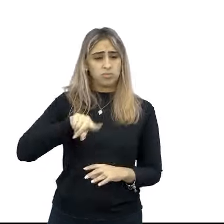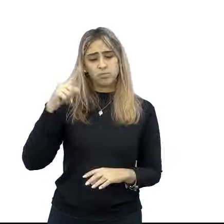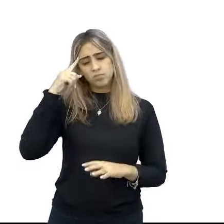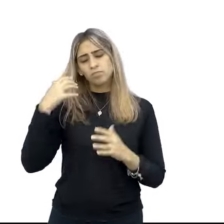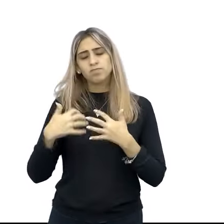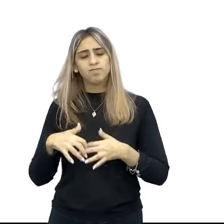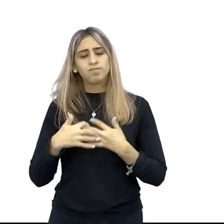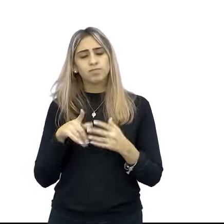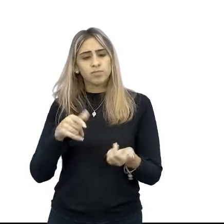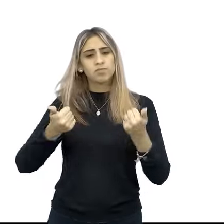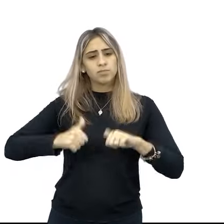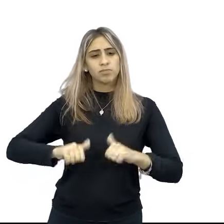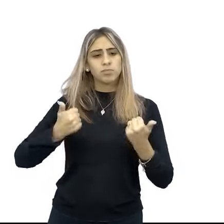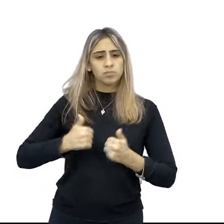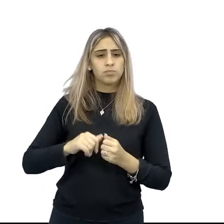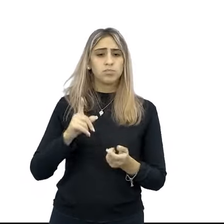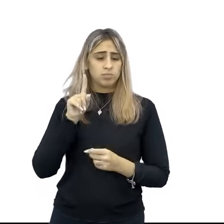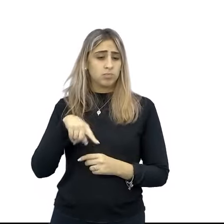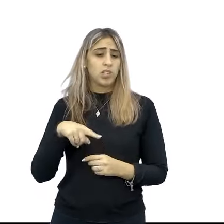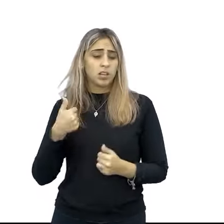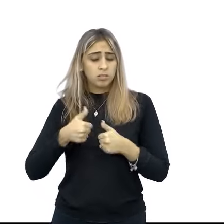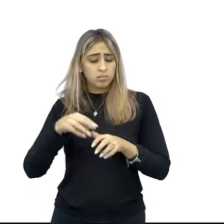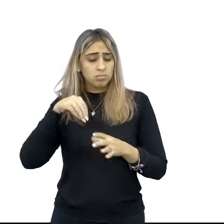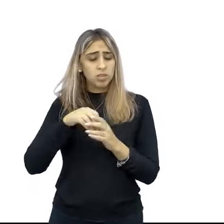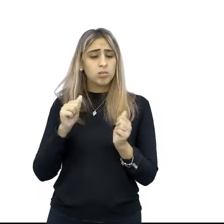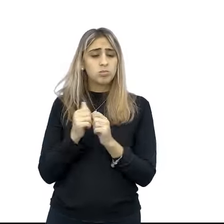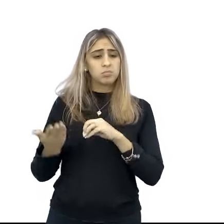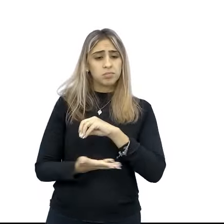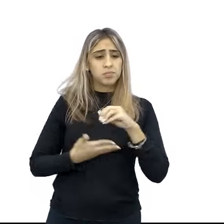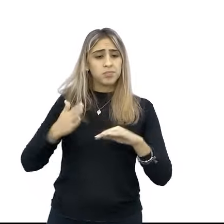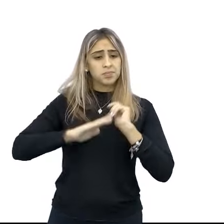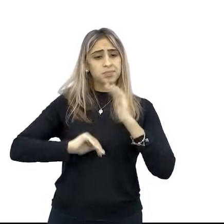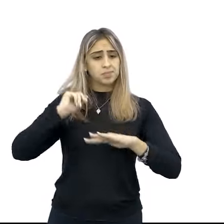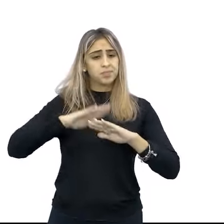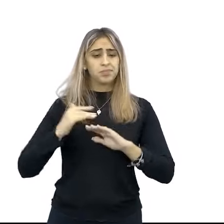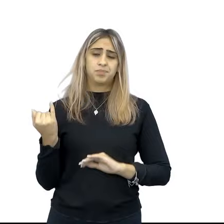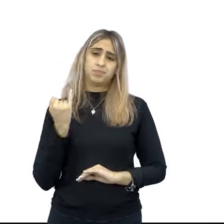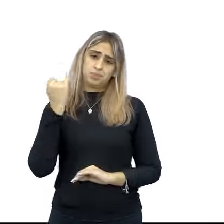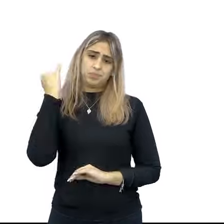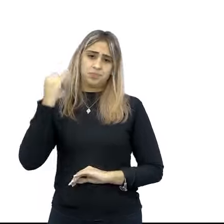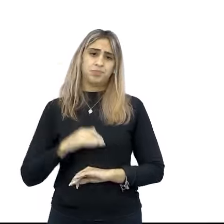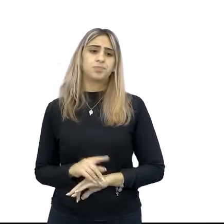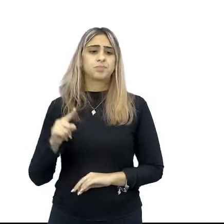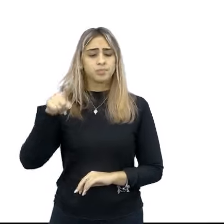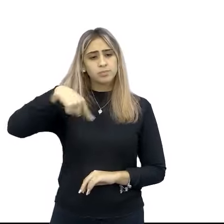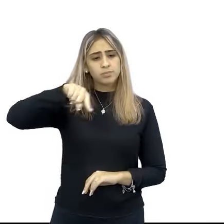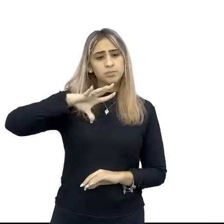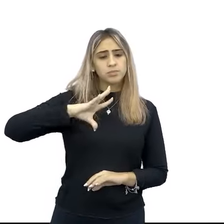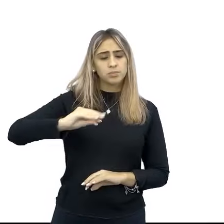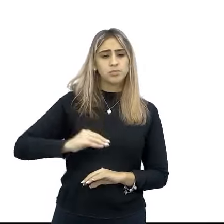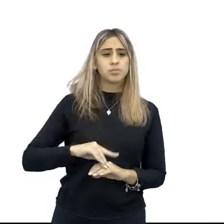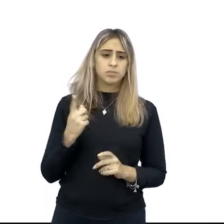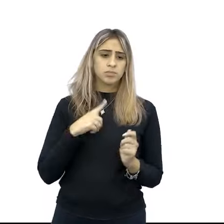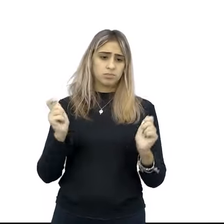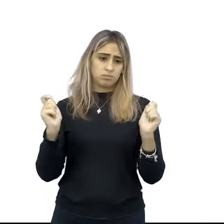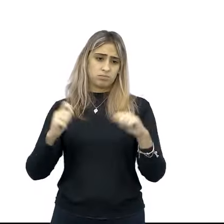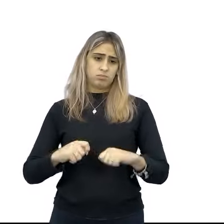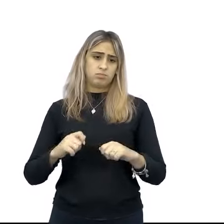pensar, né, que a avaliação diagnóstica, ela está embasada nas habilidades essenciais, e isso nos